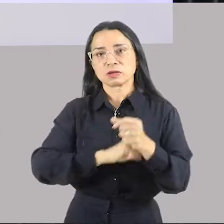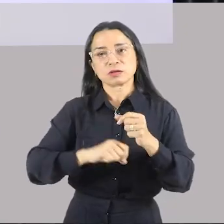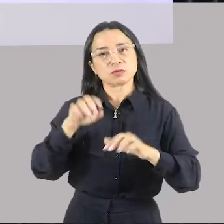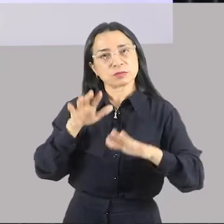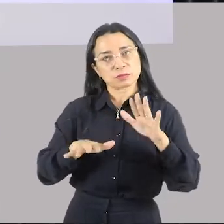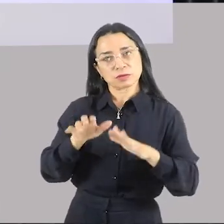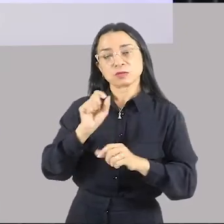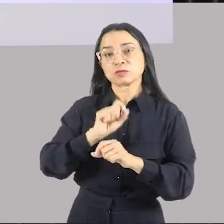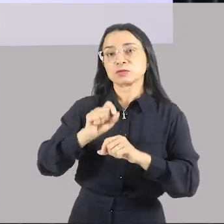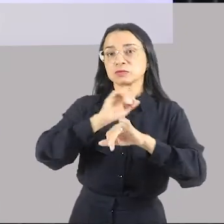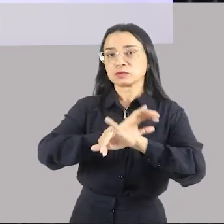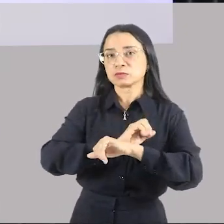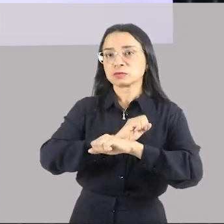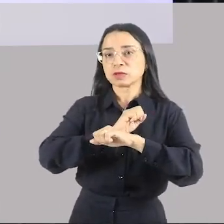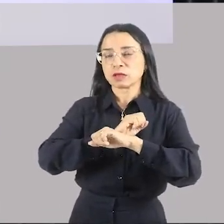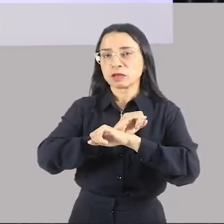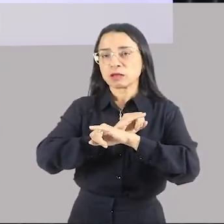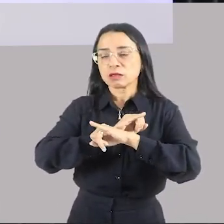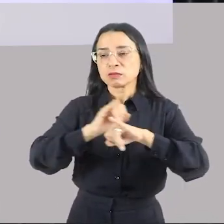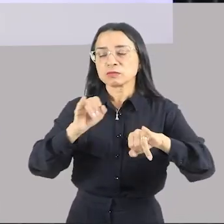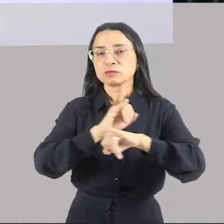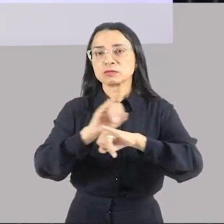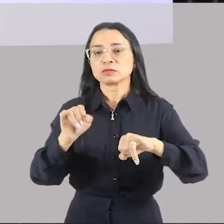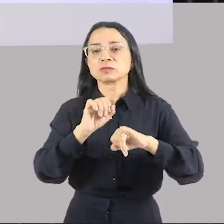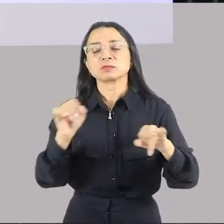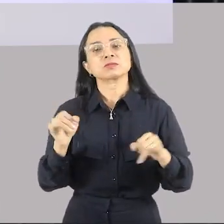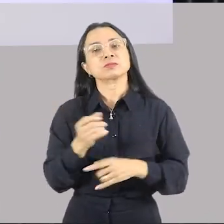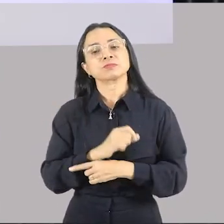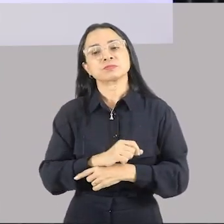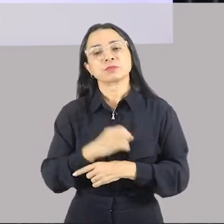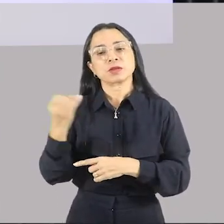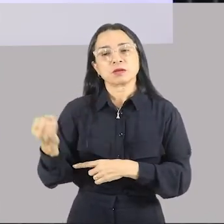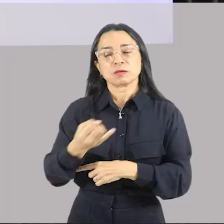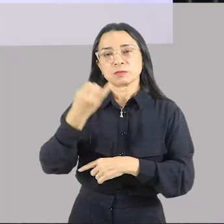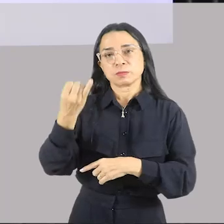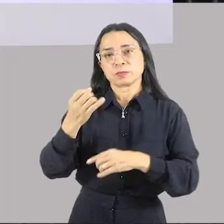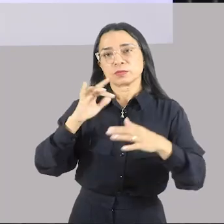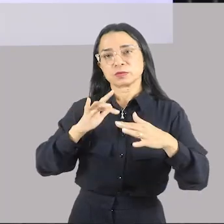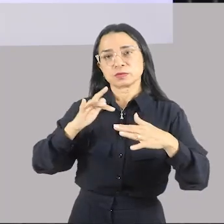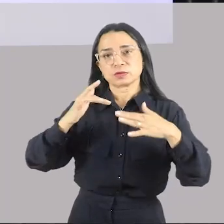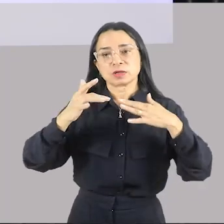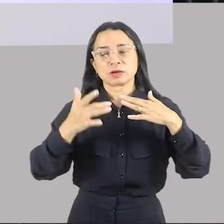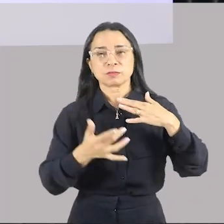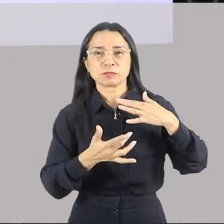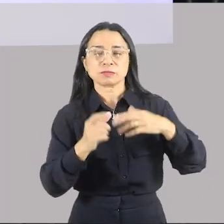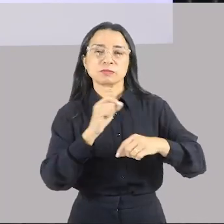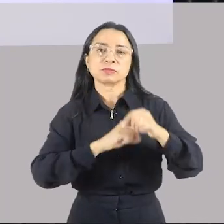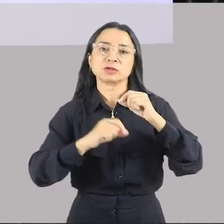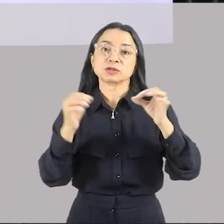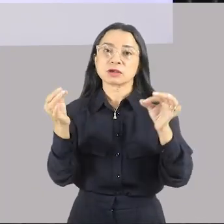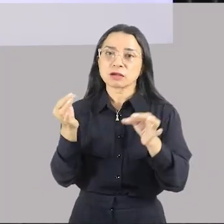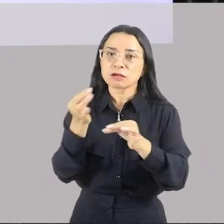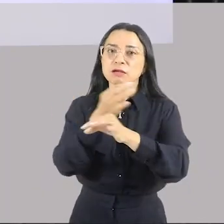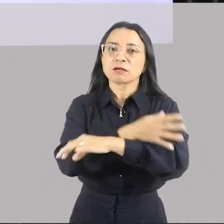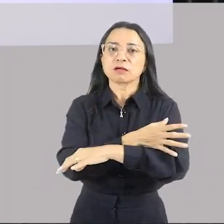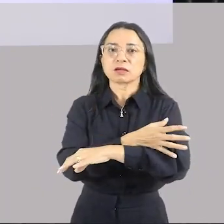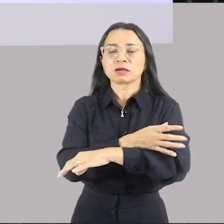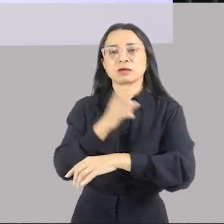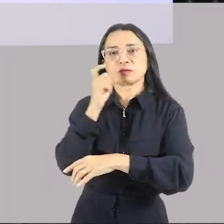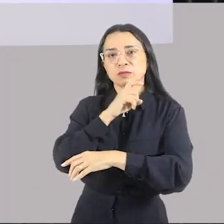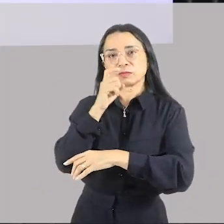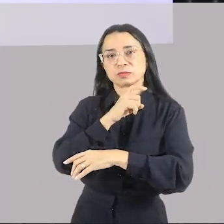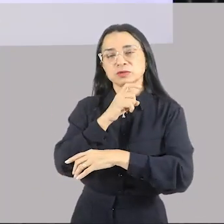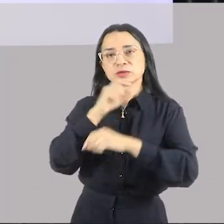sendo noticiado. É fundamental que a mídia tenha um papel ativo em desmentir informações errôneas e